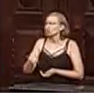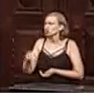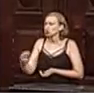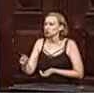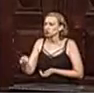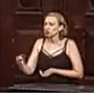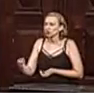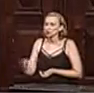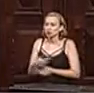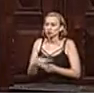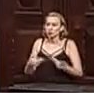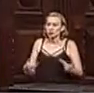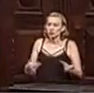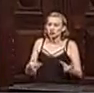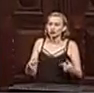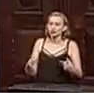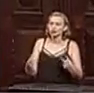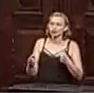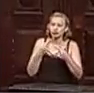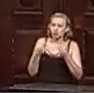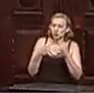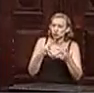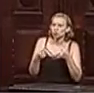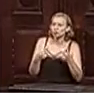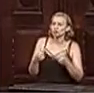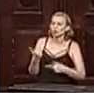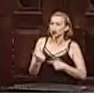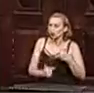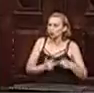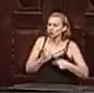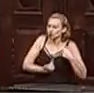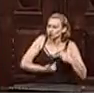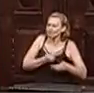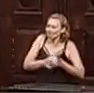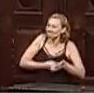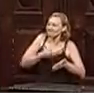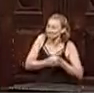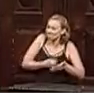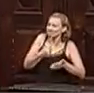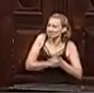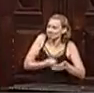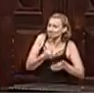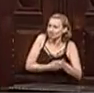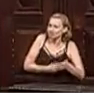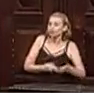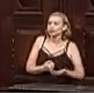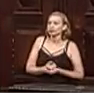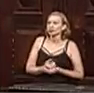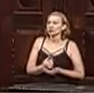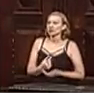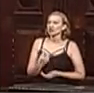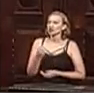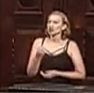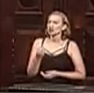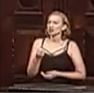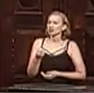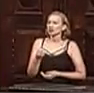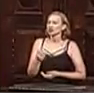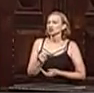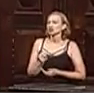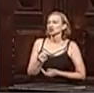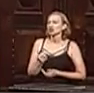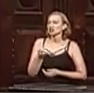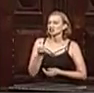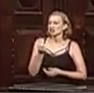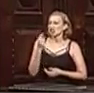medidas, no debate e na luta travada pelos trabalhadores, o turno de 6 horas. 30 anos